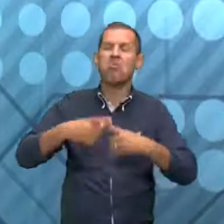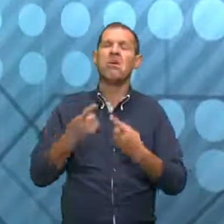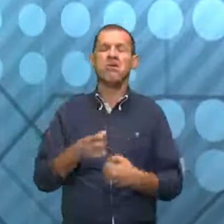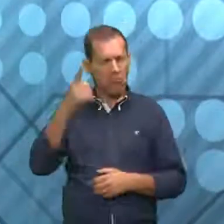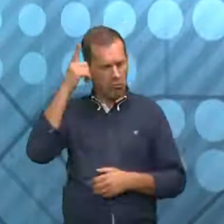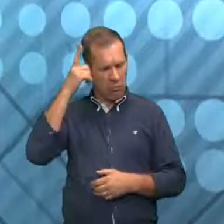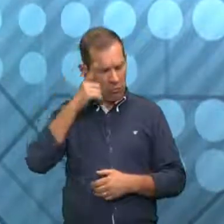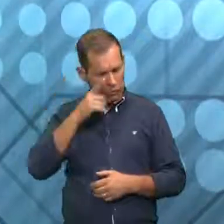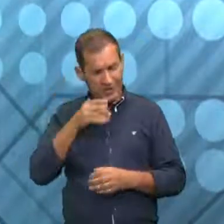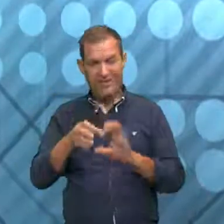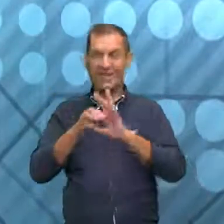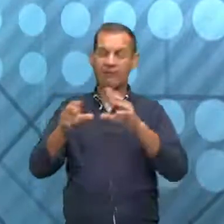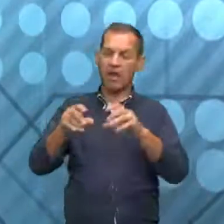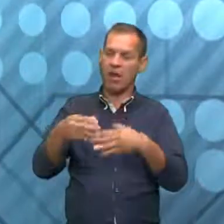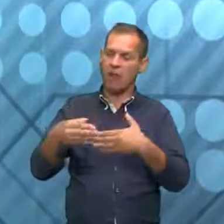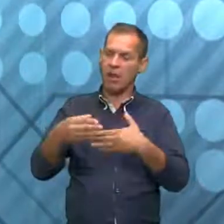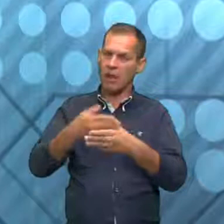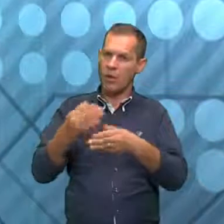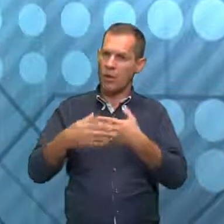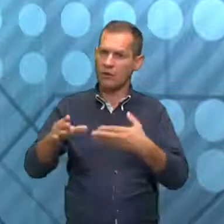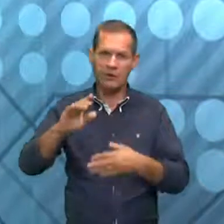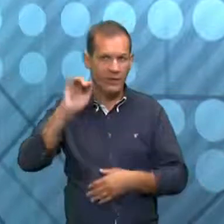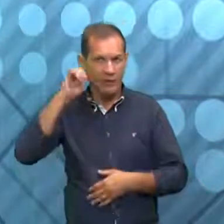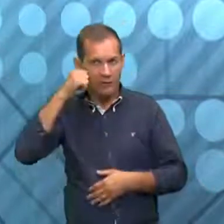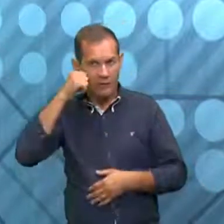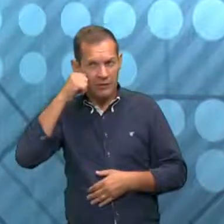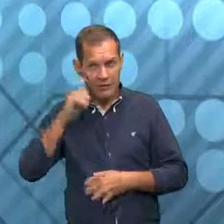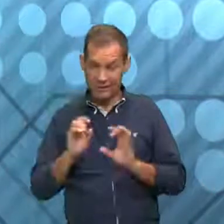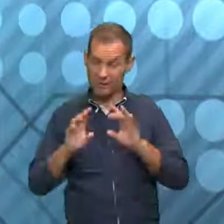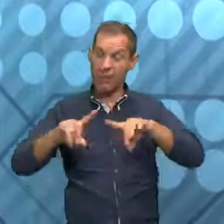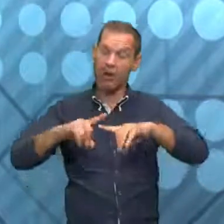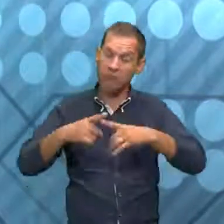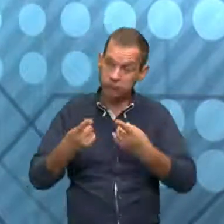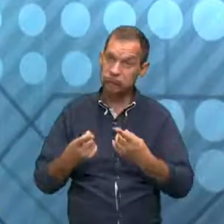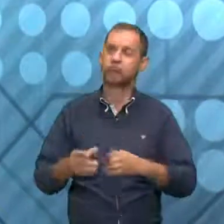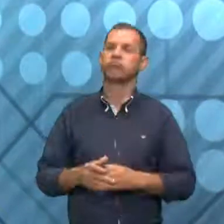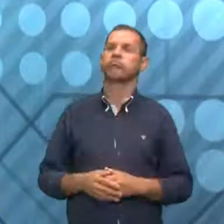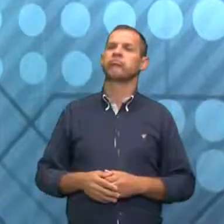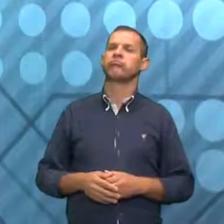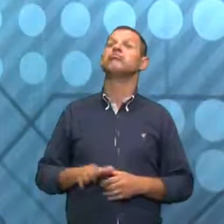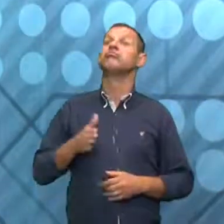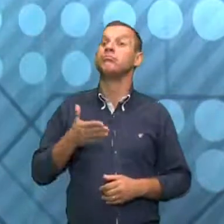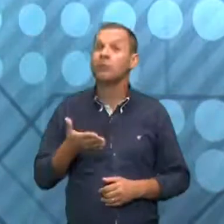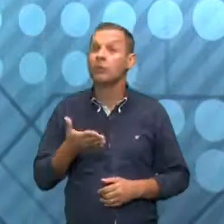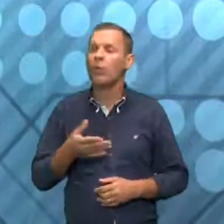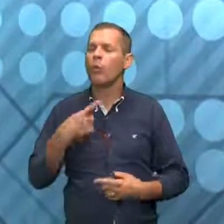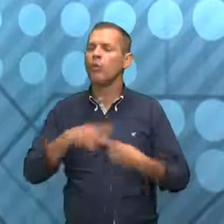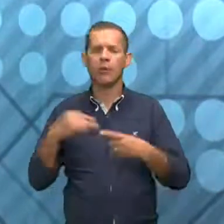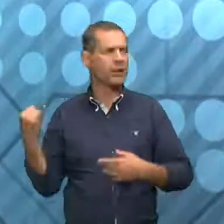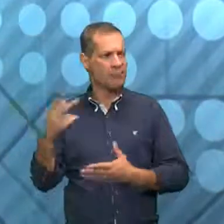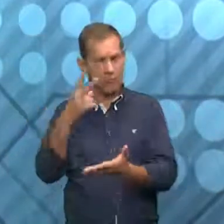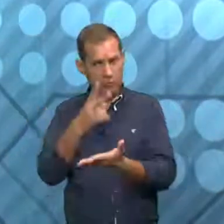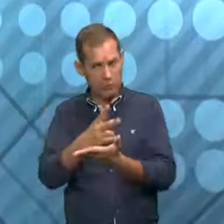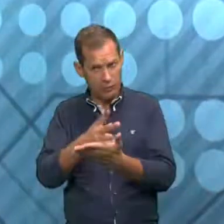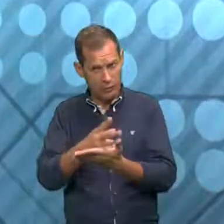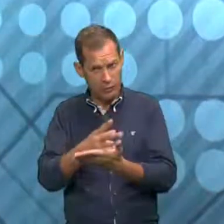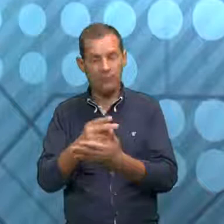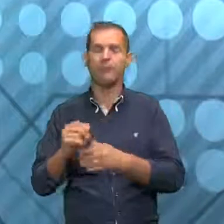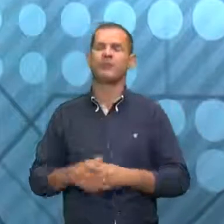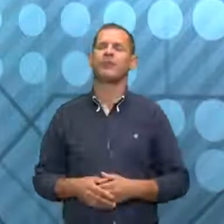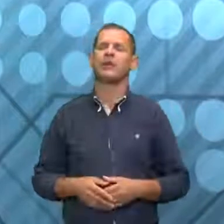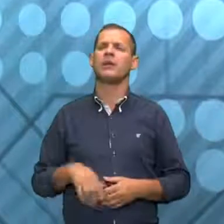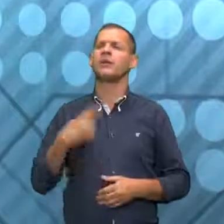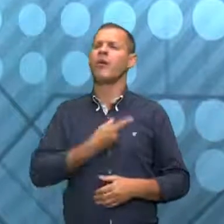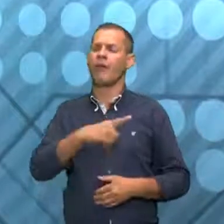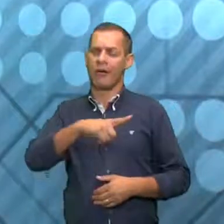só vai conseguir abrir esse arquivo quem tiver a chave específica ou quem souber a senha específica. Então, por isso que é importante quando